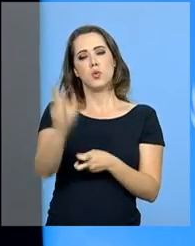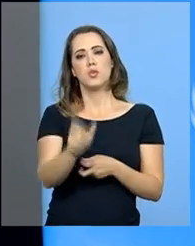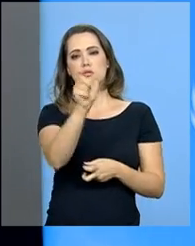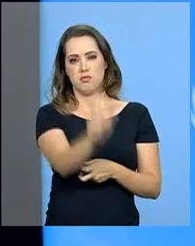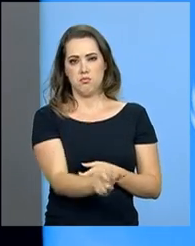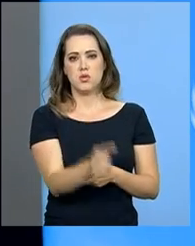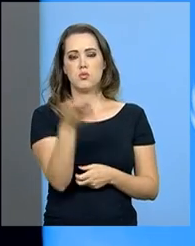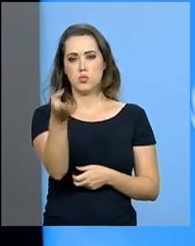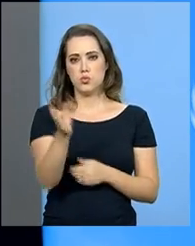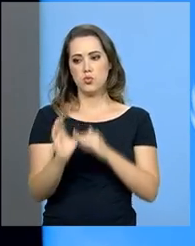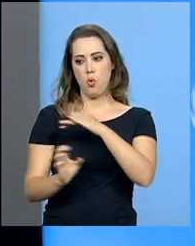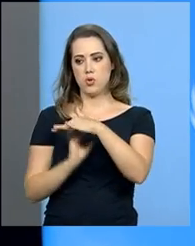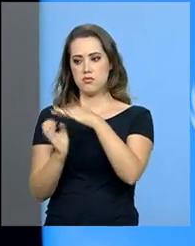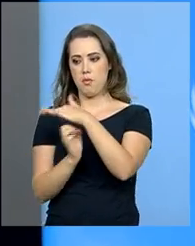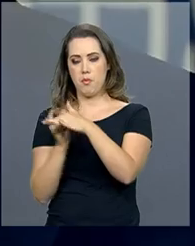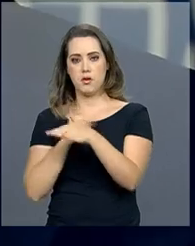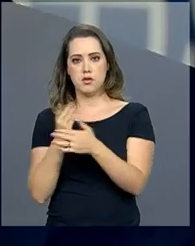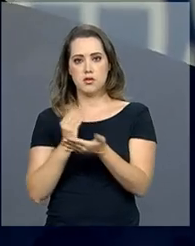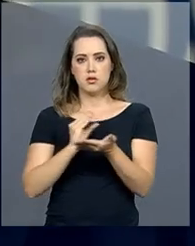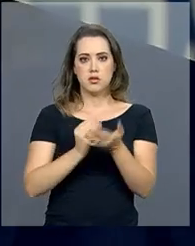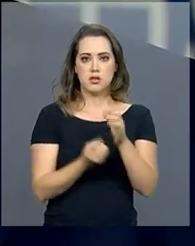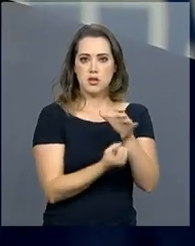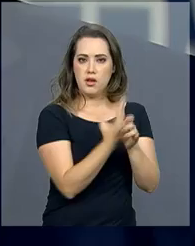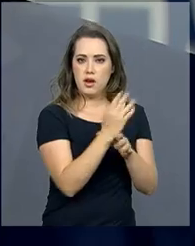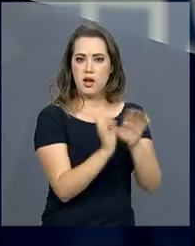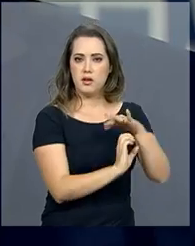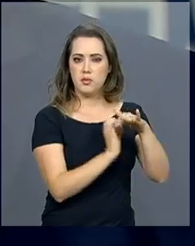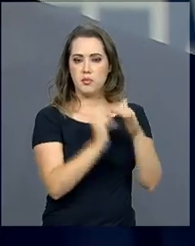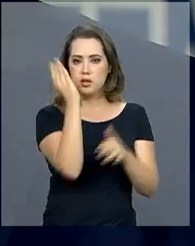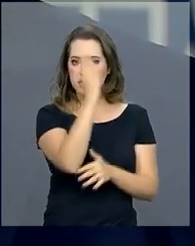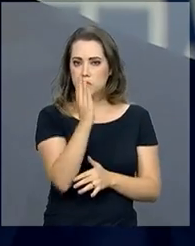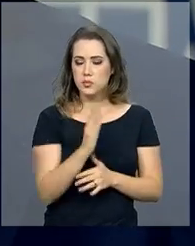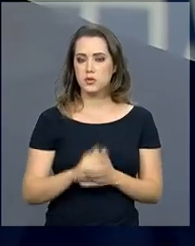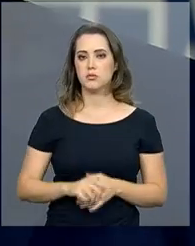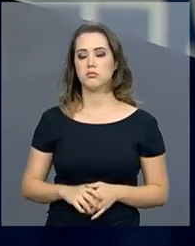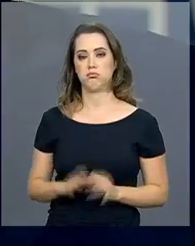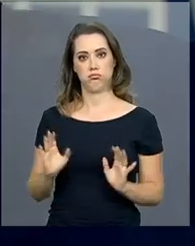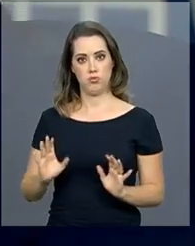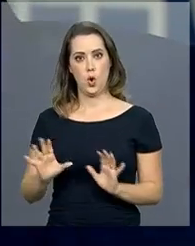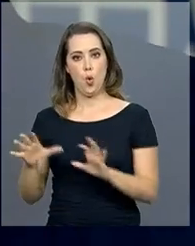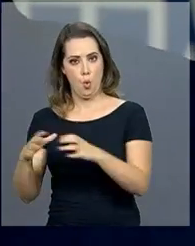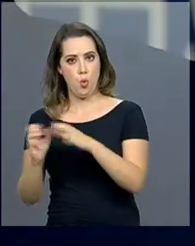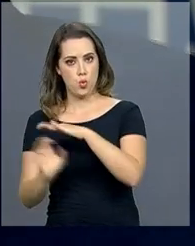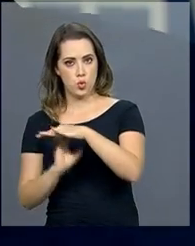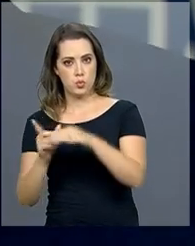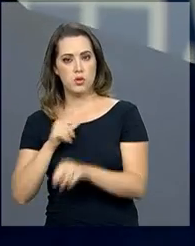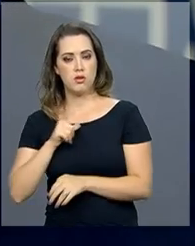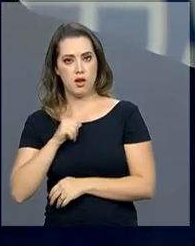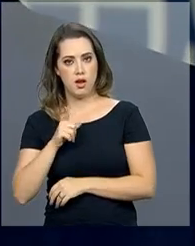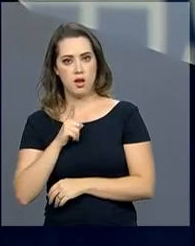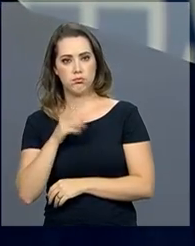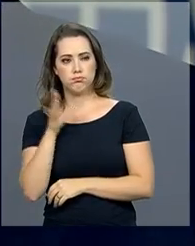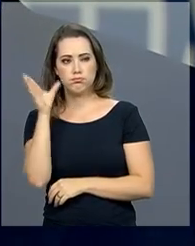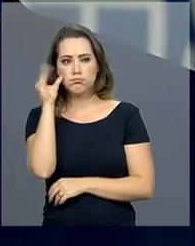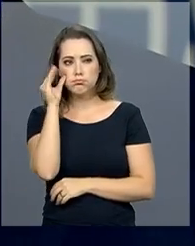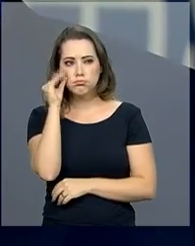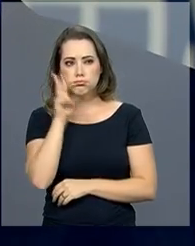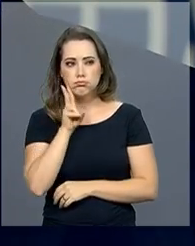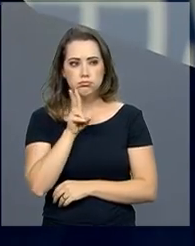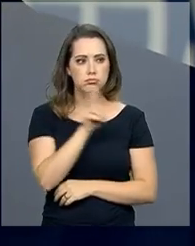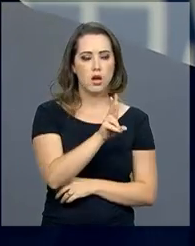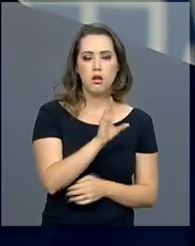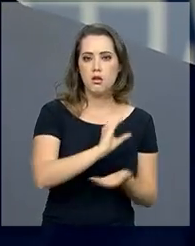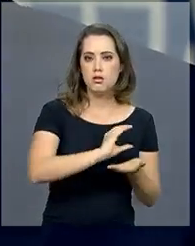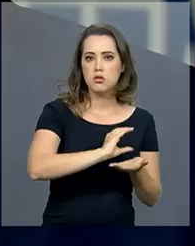aos investimentos no brasil o interesse muito grande pelo país você sabe quando eu digo pelo país significa por